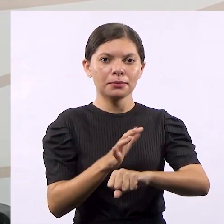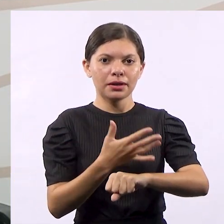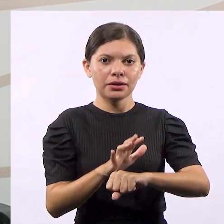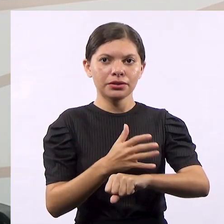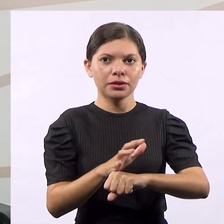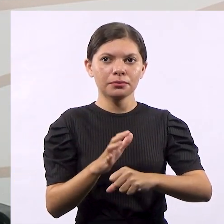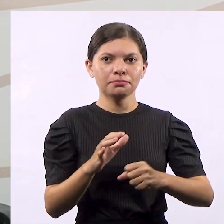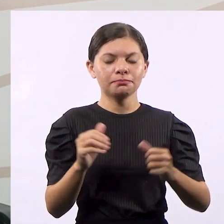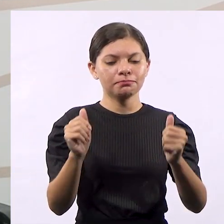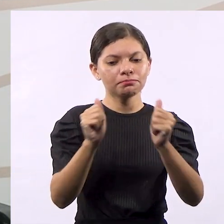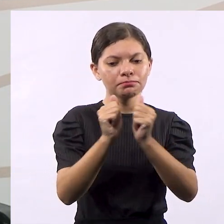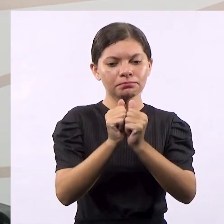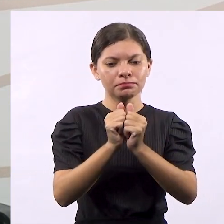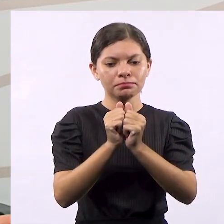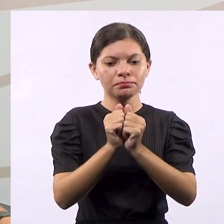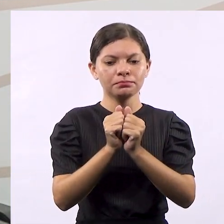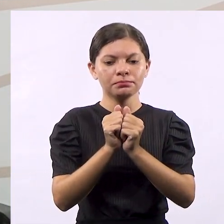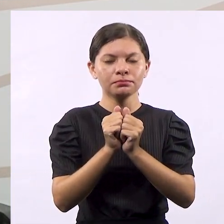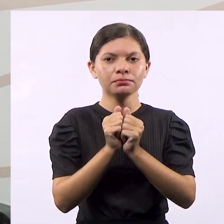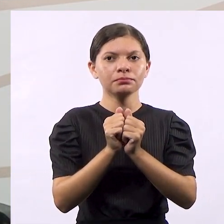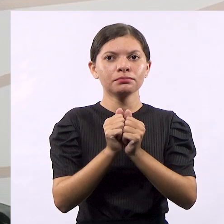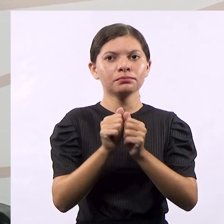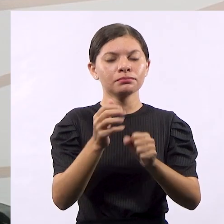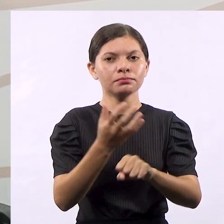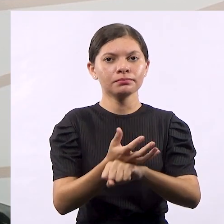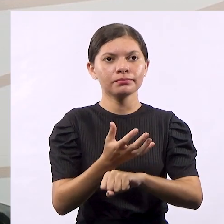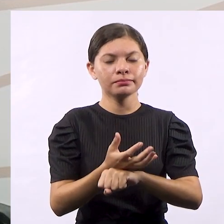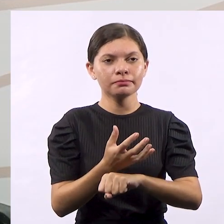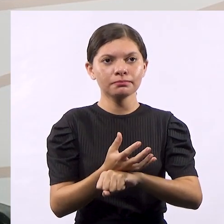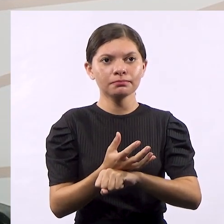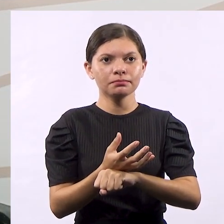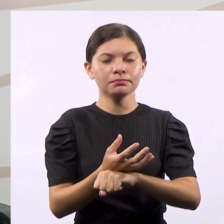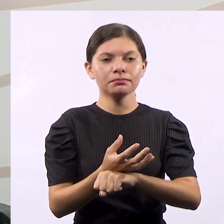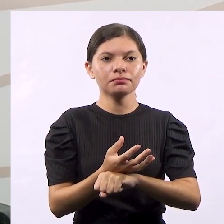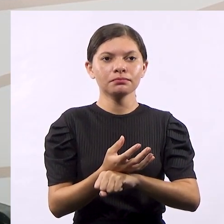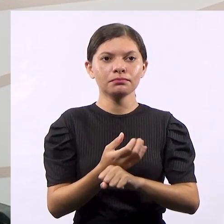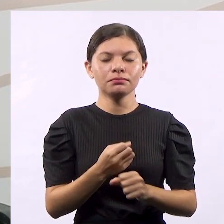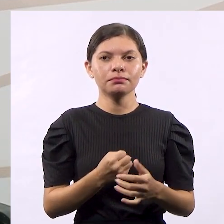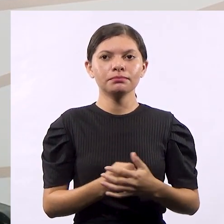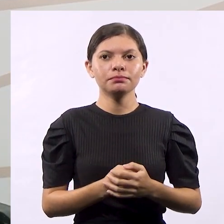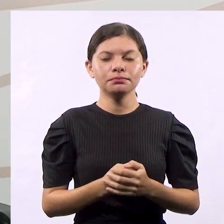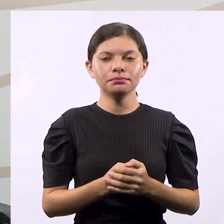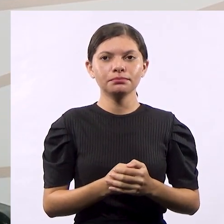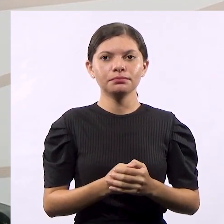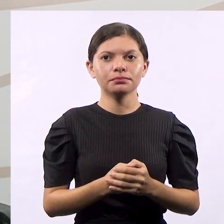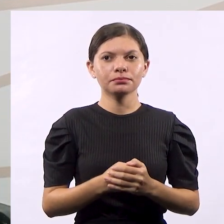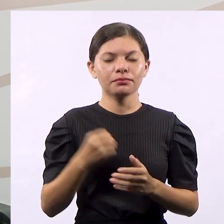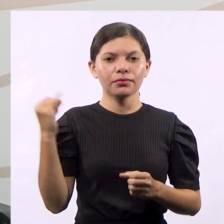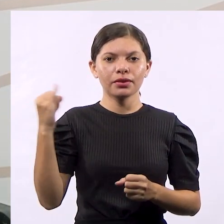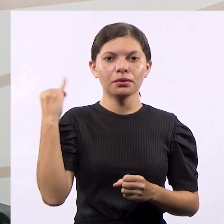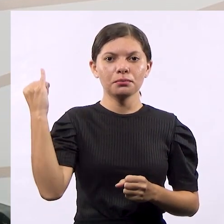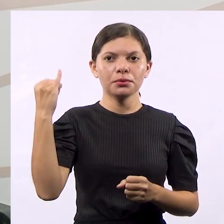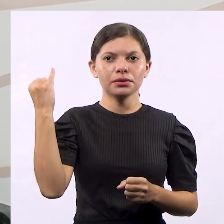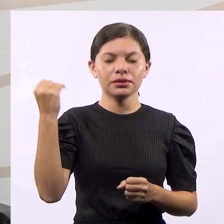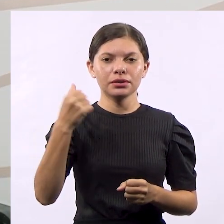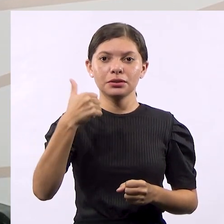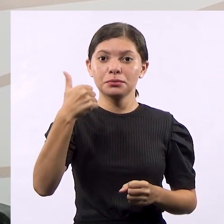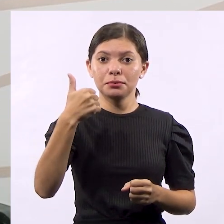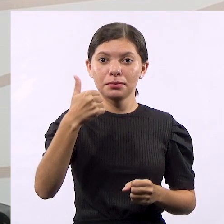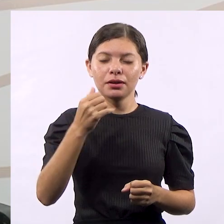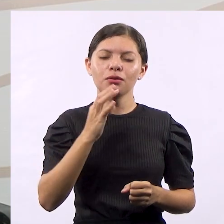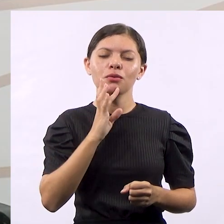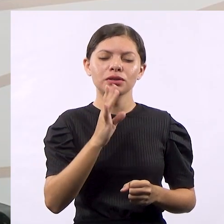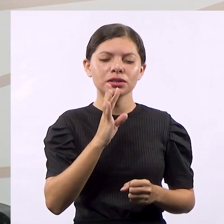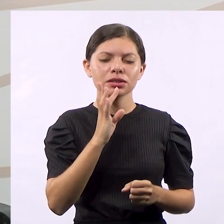que está sendo ministrada pela professora Cleonete, o que é importante? O primeiro passo é que vocês conheçam bem